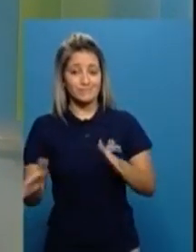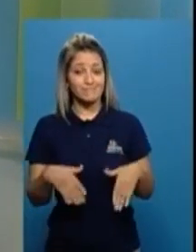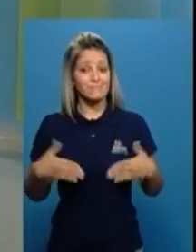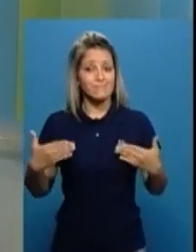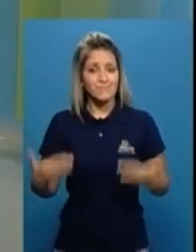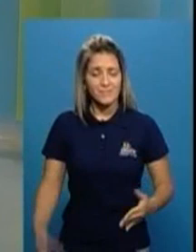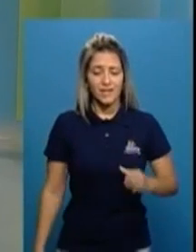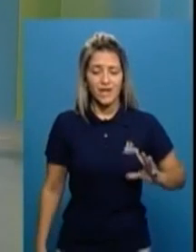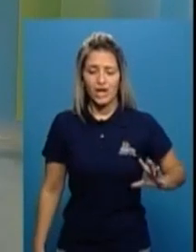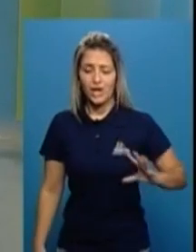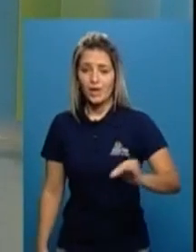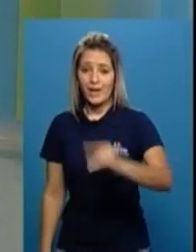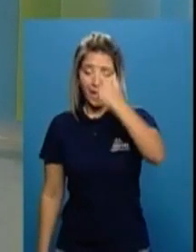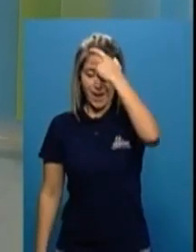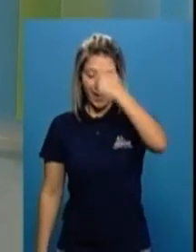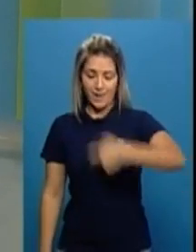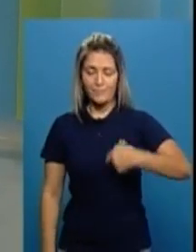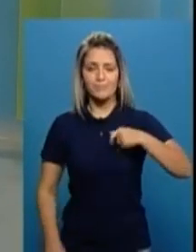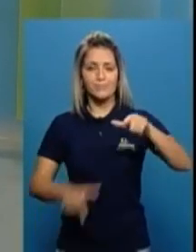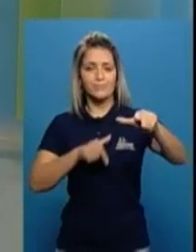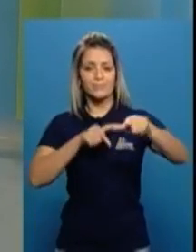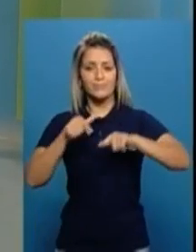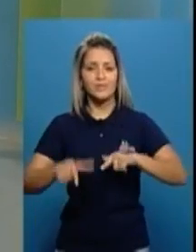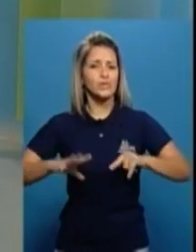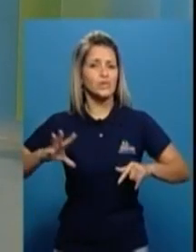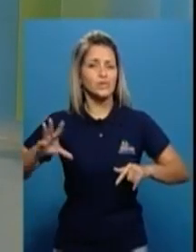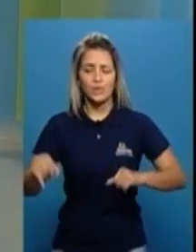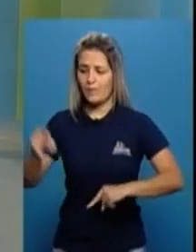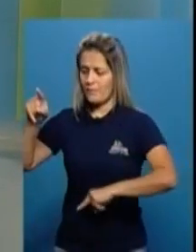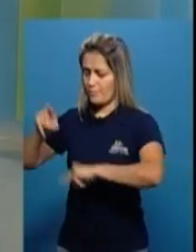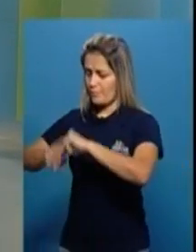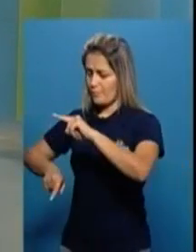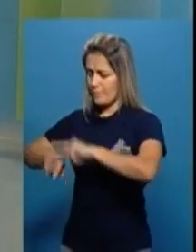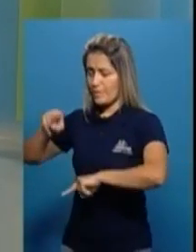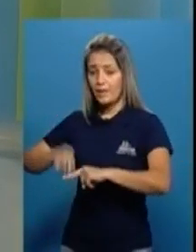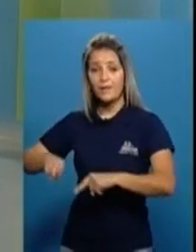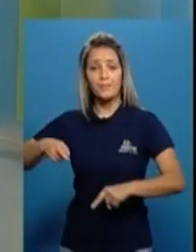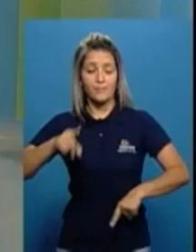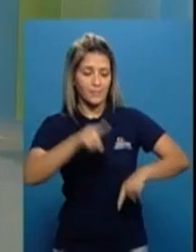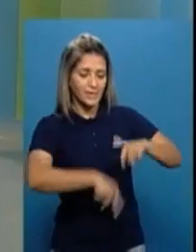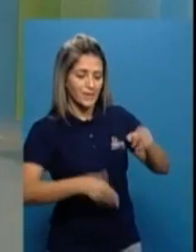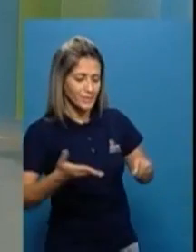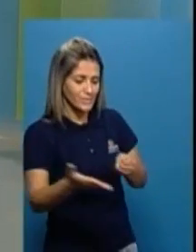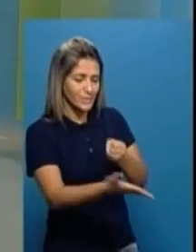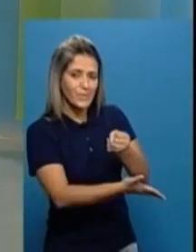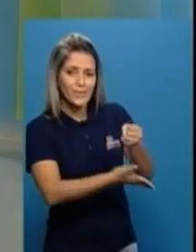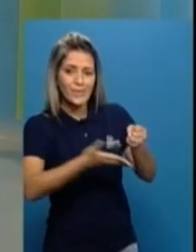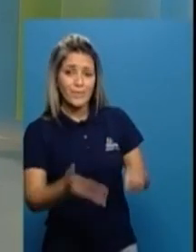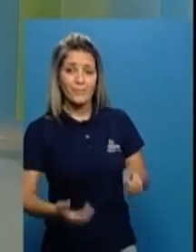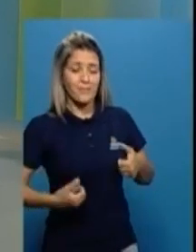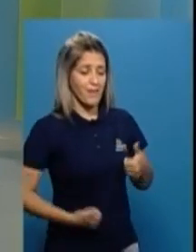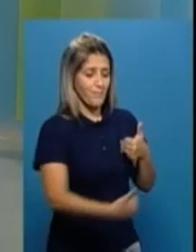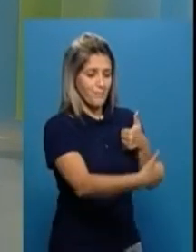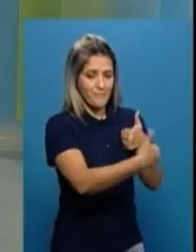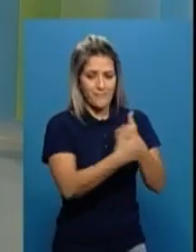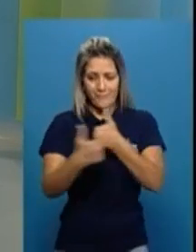deixando tudo que o operador precisa, desde ferramentas ou matérias-primas, muito próximas a esse